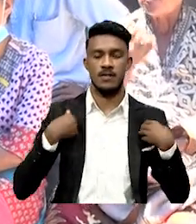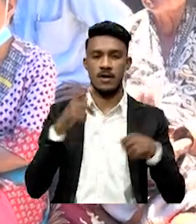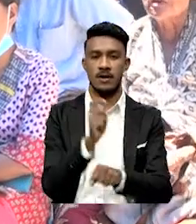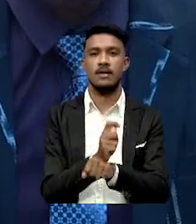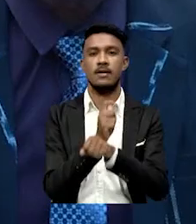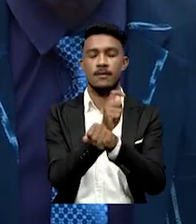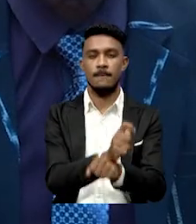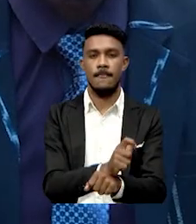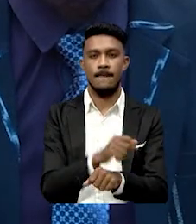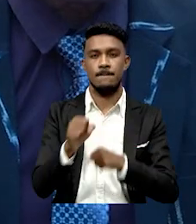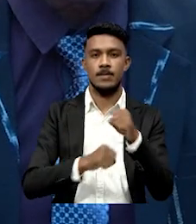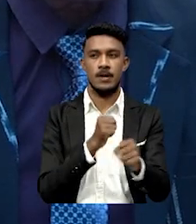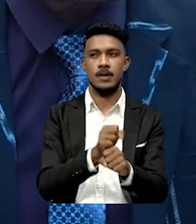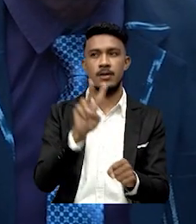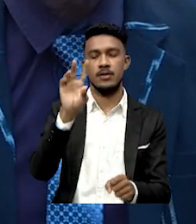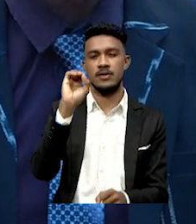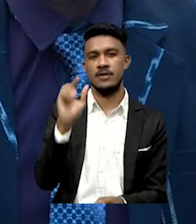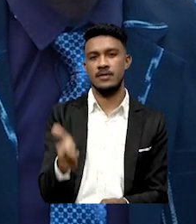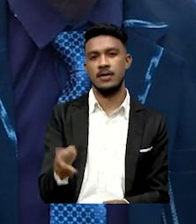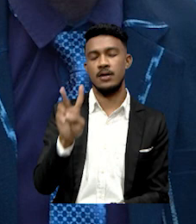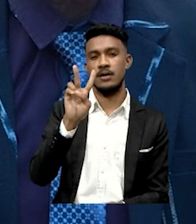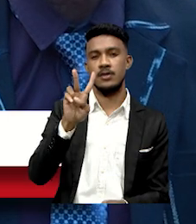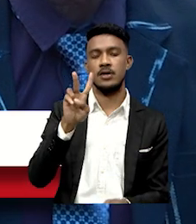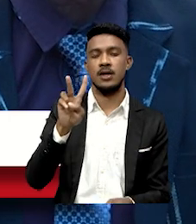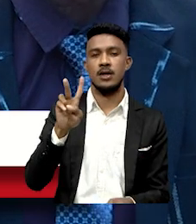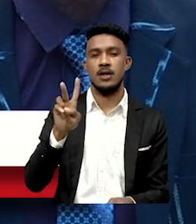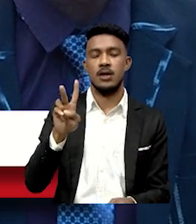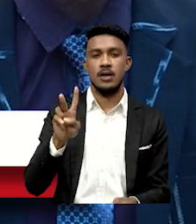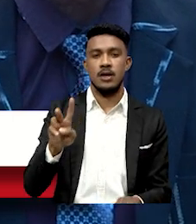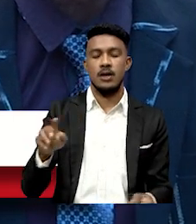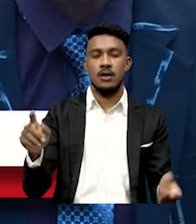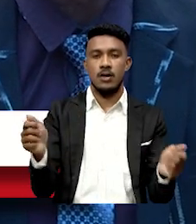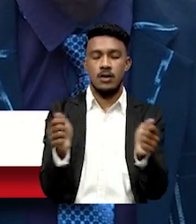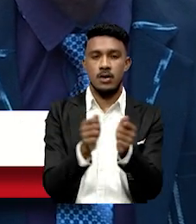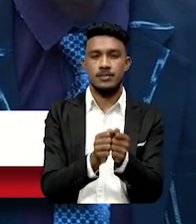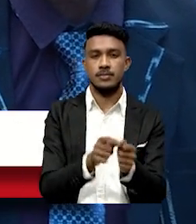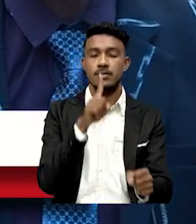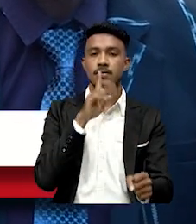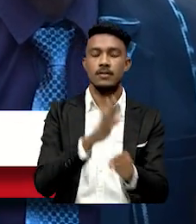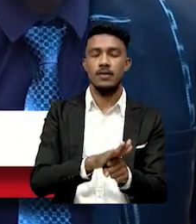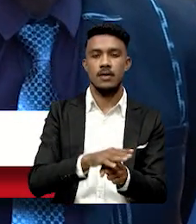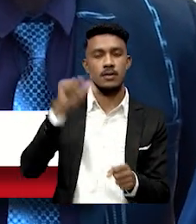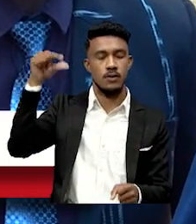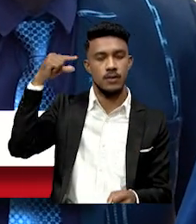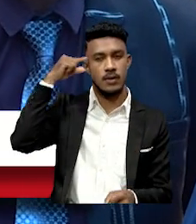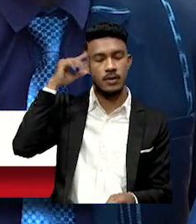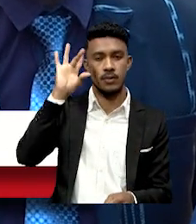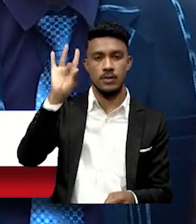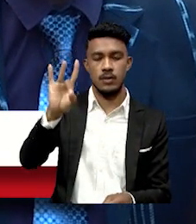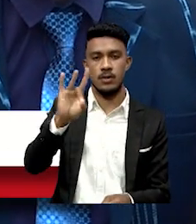Abril 2022, em relação ao cumprimento se compromisso do governo constitucional, né, onde